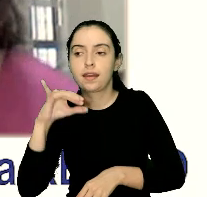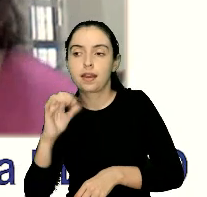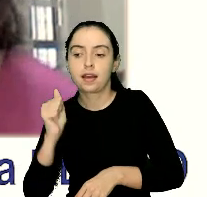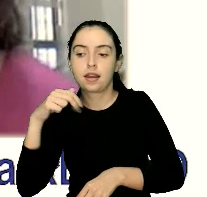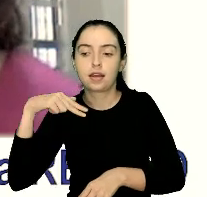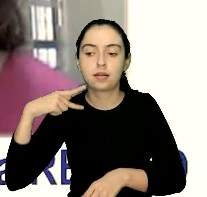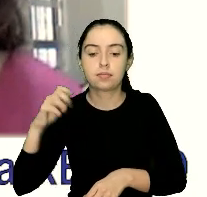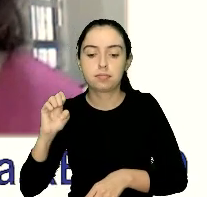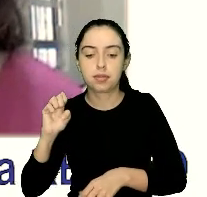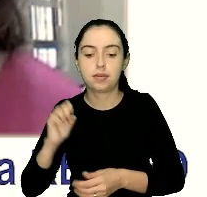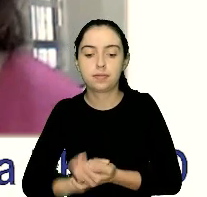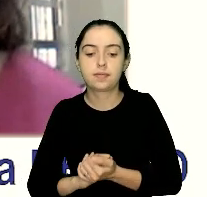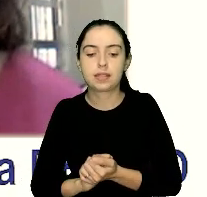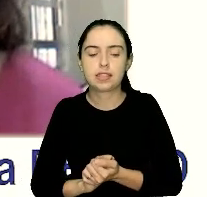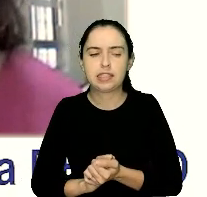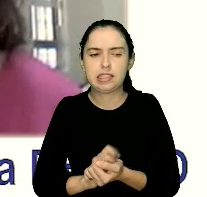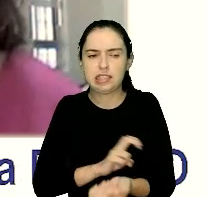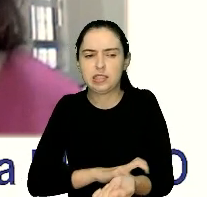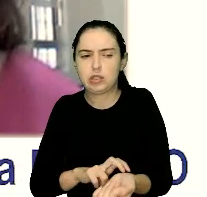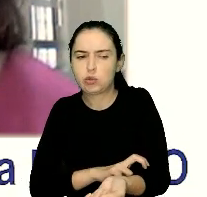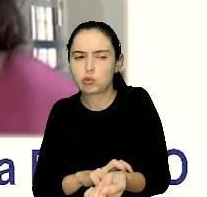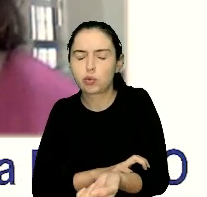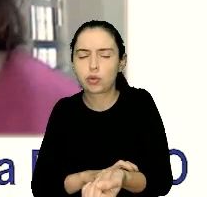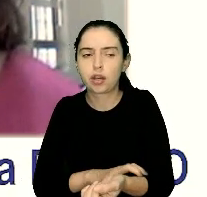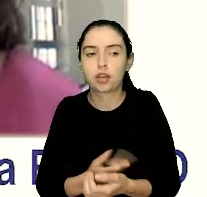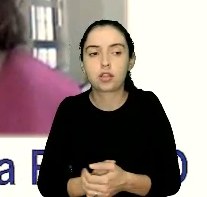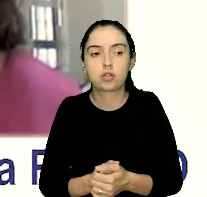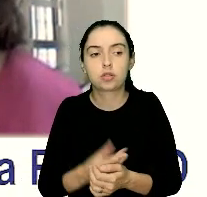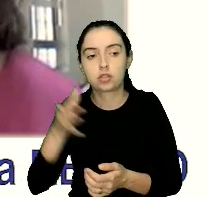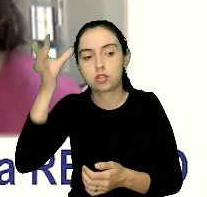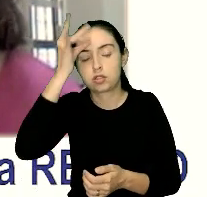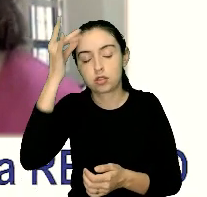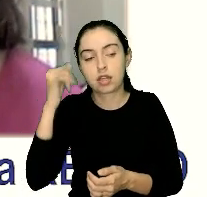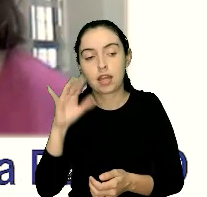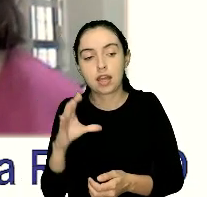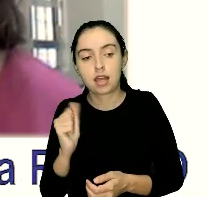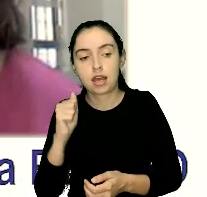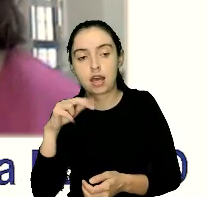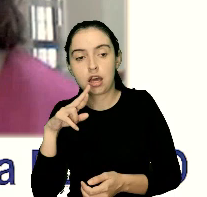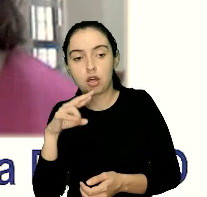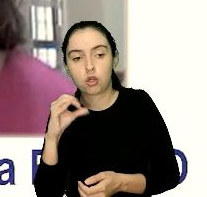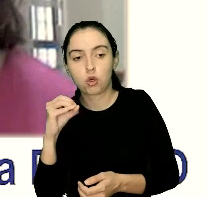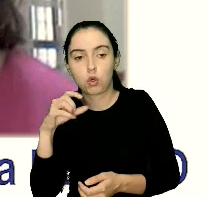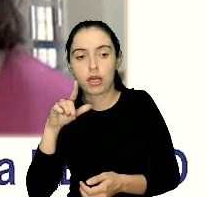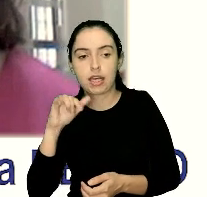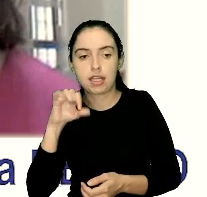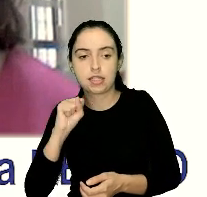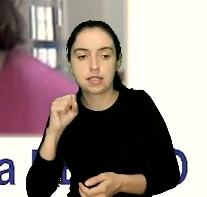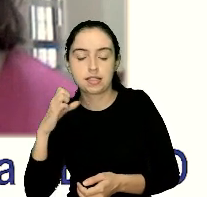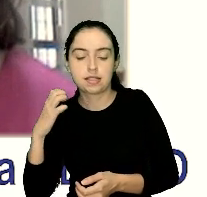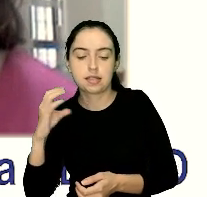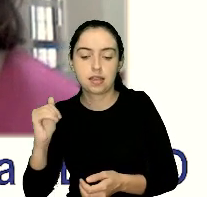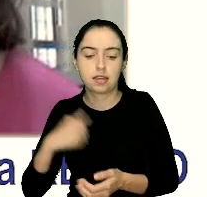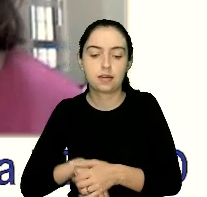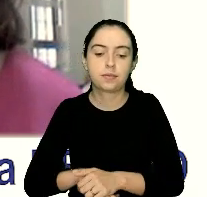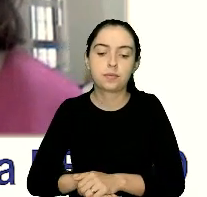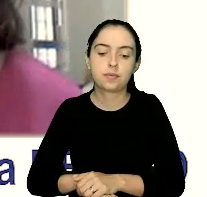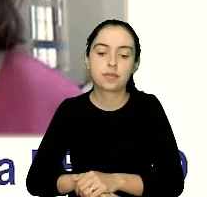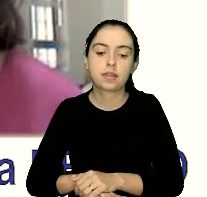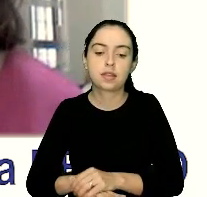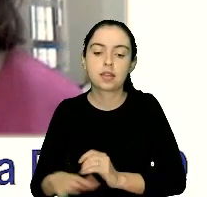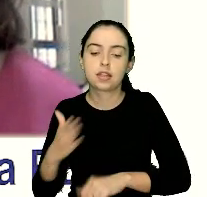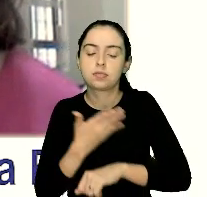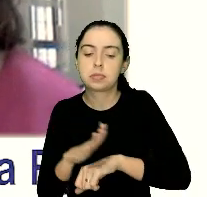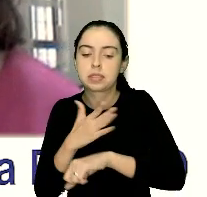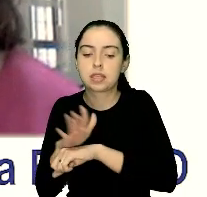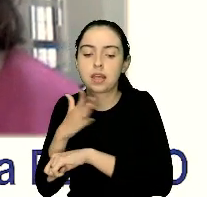pelo Instituto Karolinska de Estocolmo, na Suécia, especialista em psicologia hospitalar e em administração